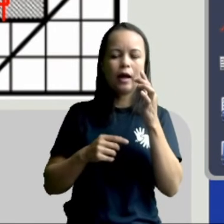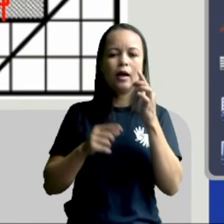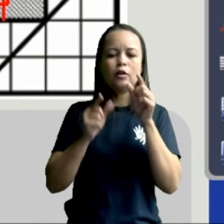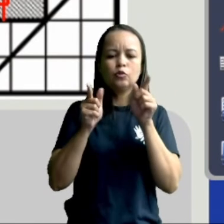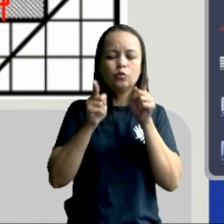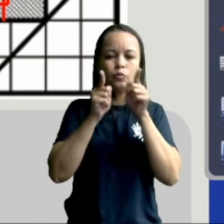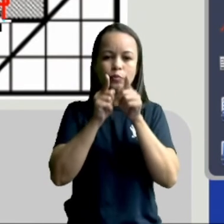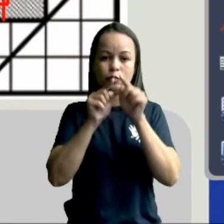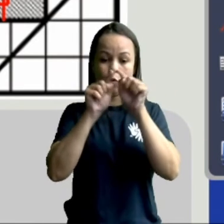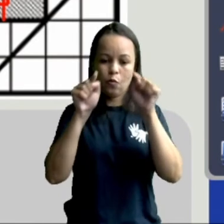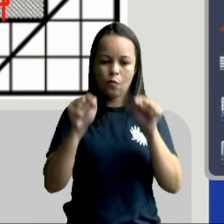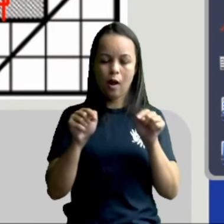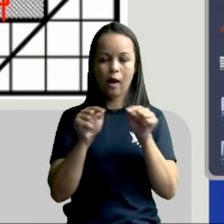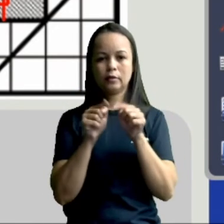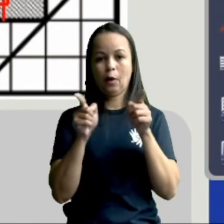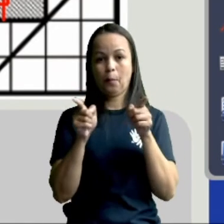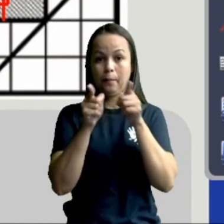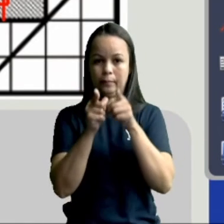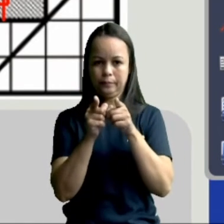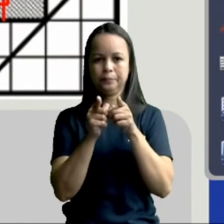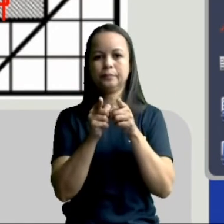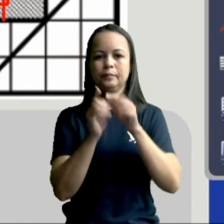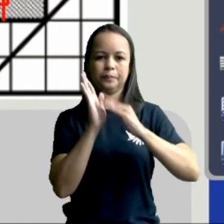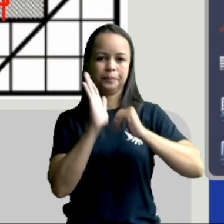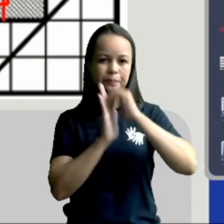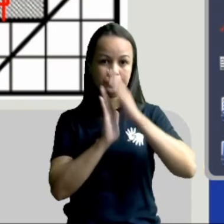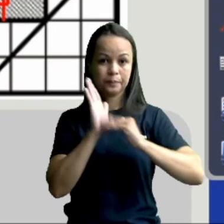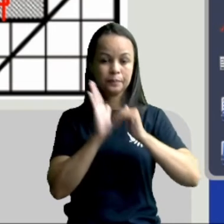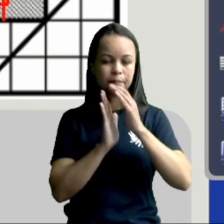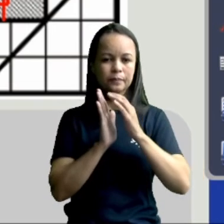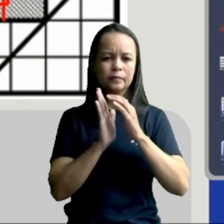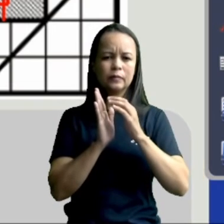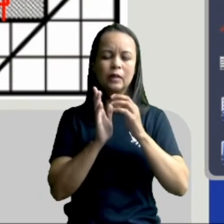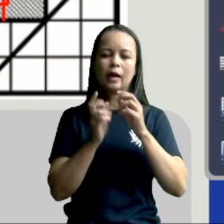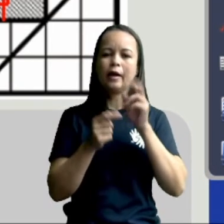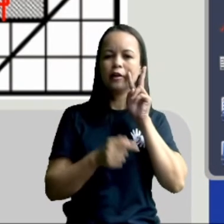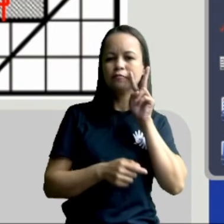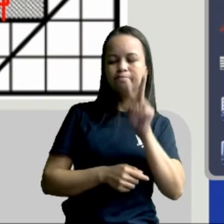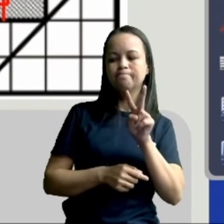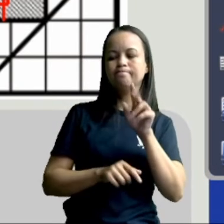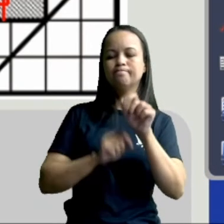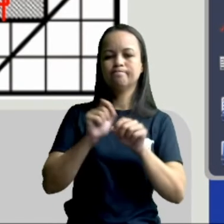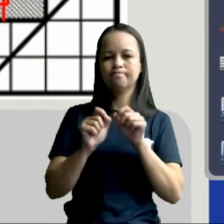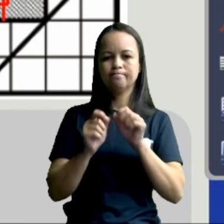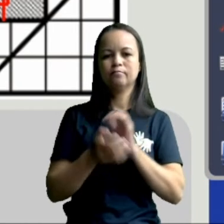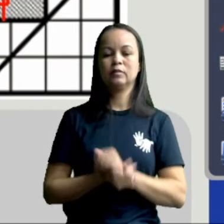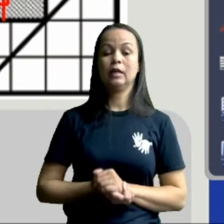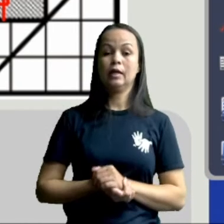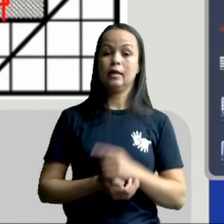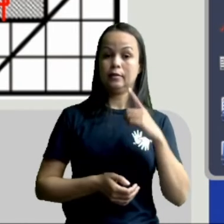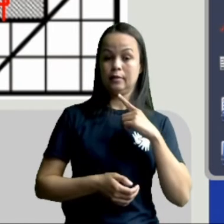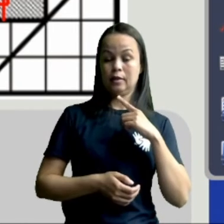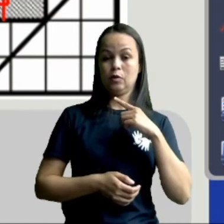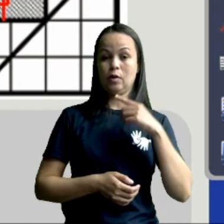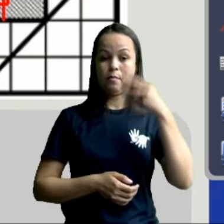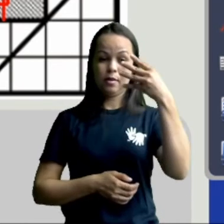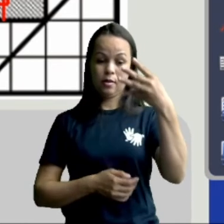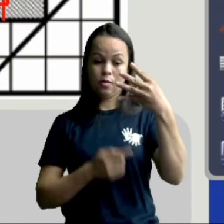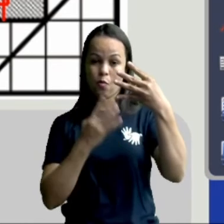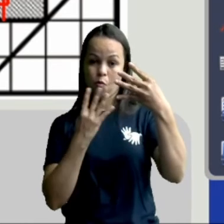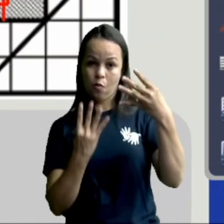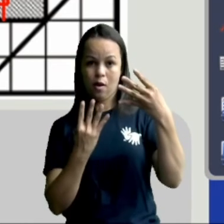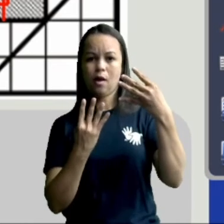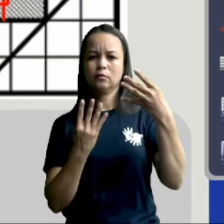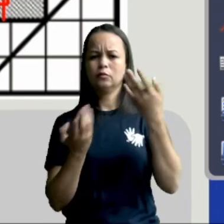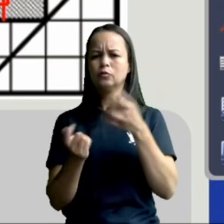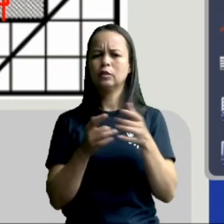que forma o quadrado que está pintado, aí a gente vê que tem lado medindo 4, E aí a